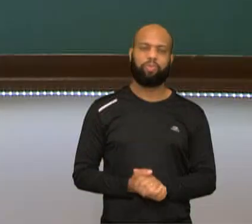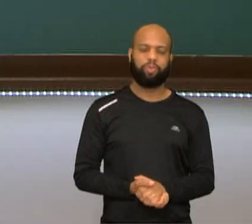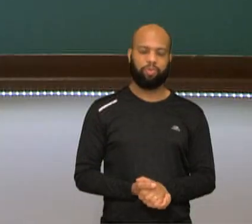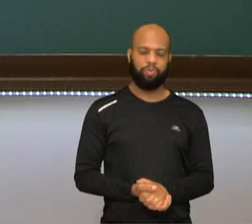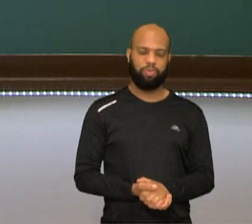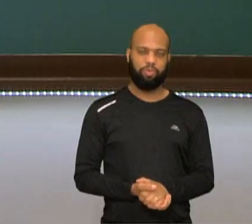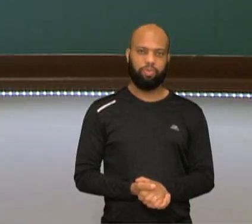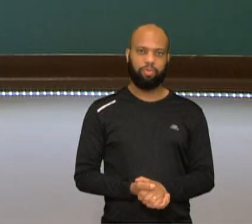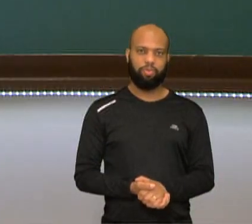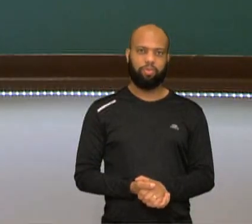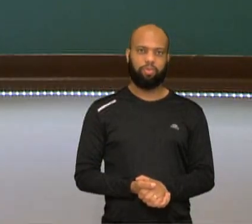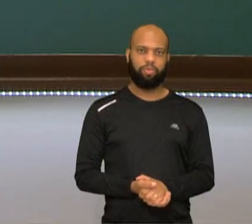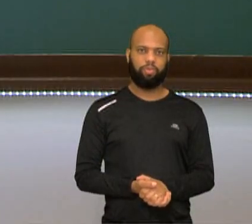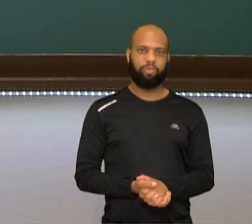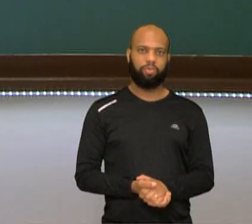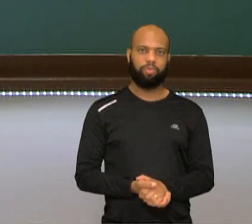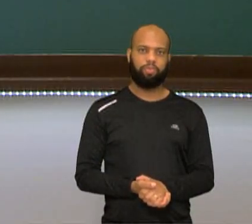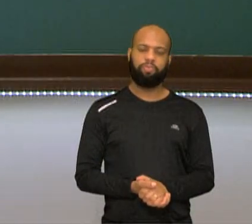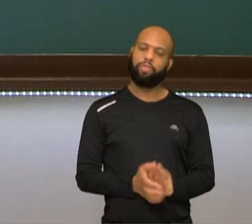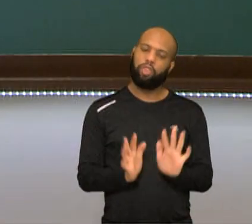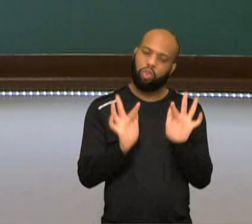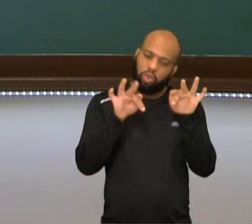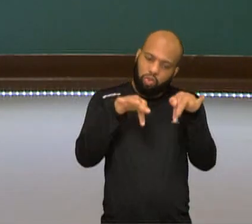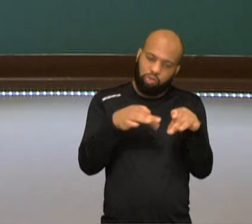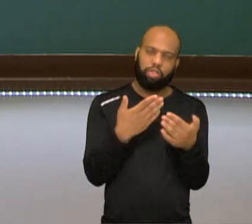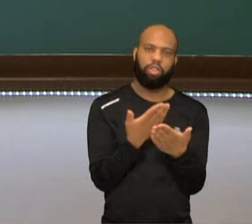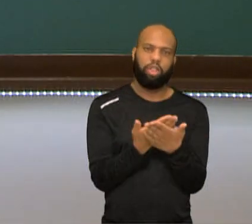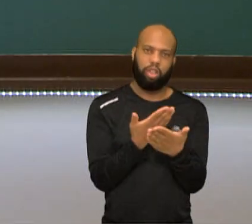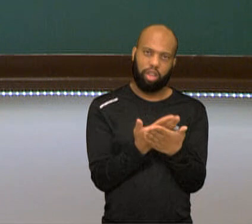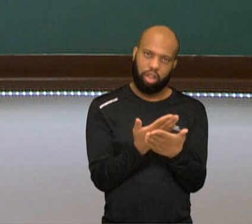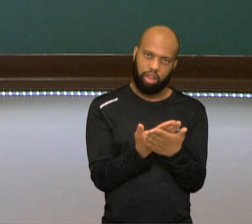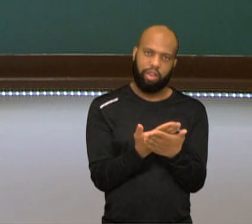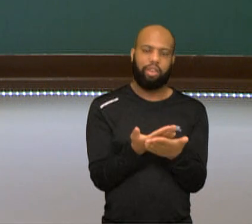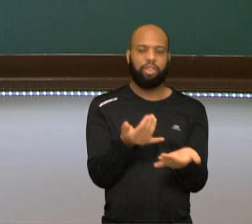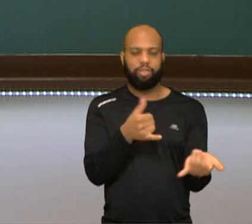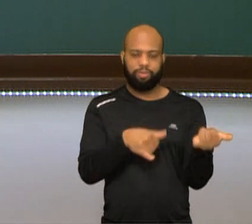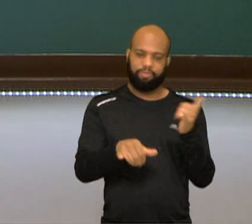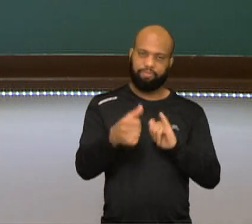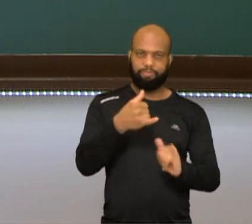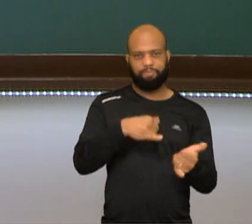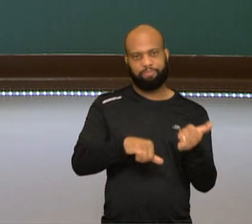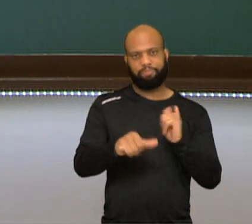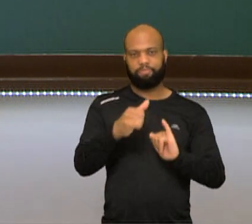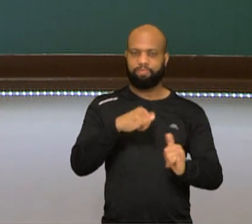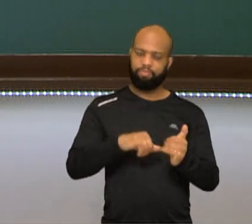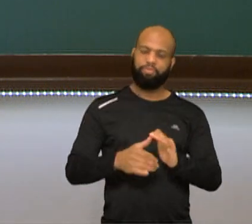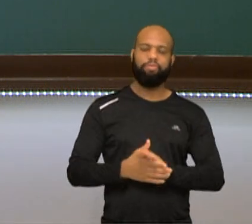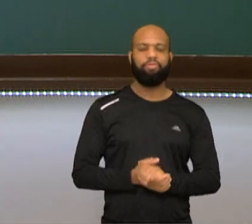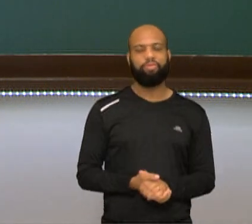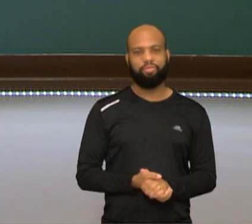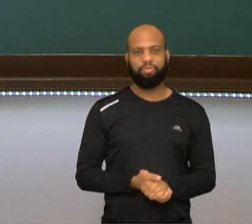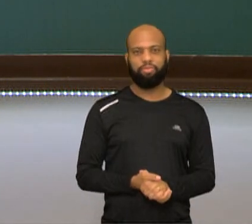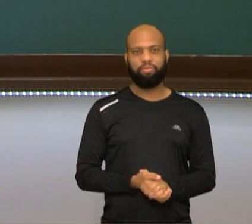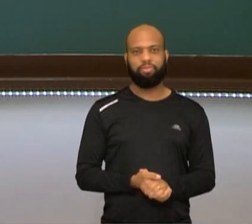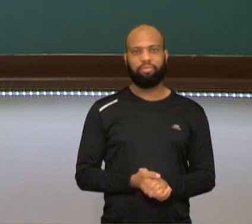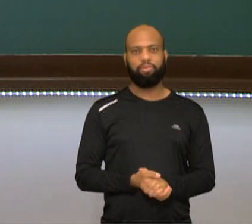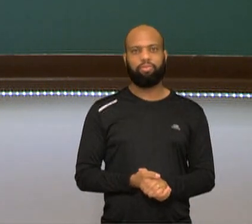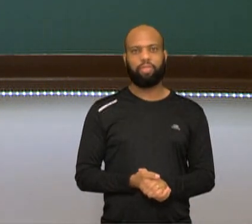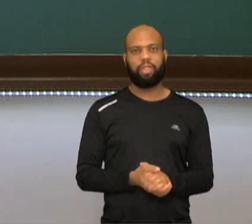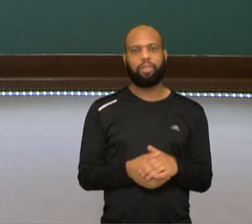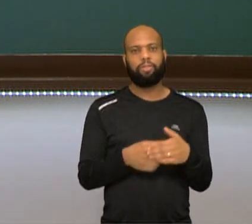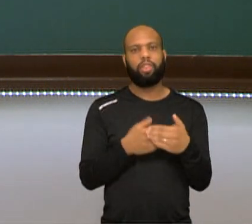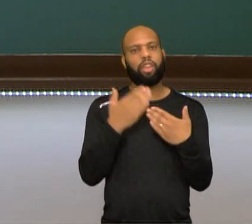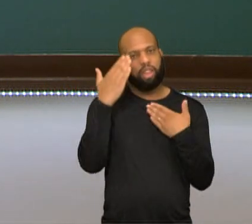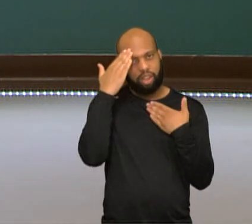atividades. Nós chegamos aqui então no final de mais uma aula de Química. Fica aqui os